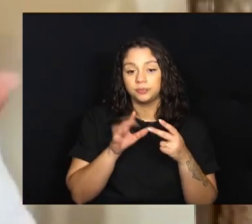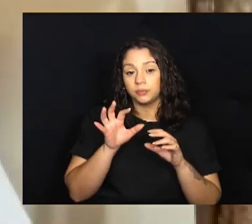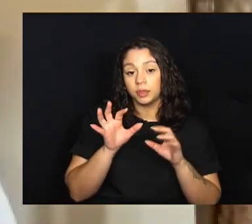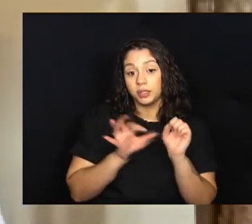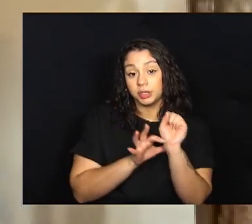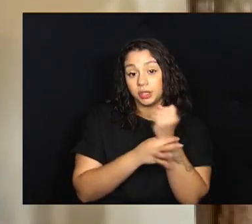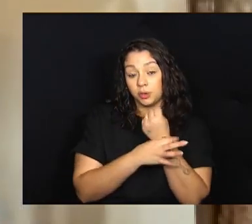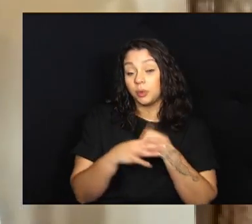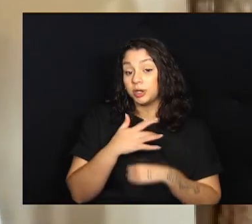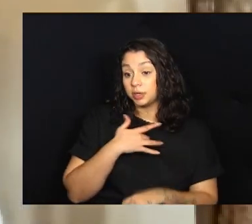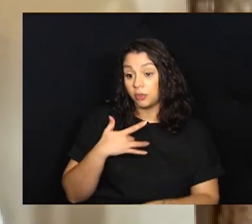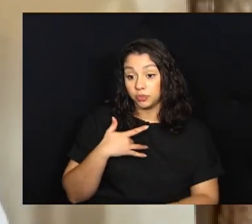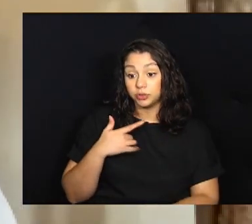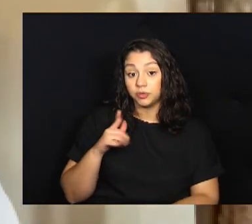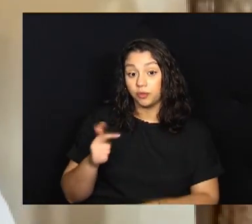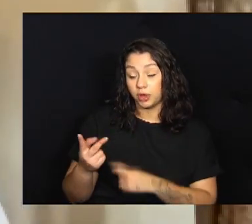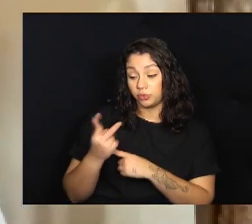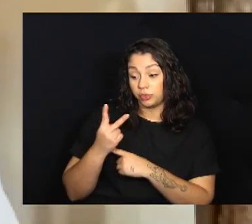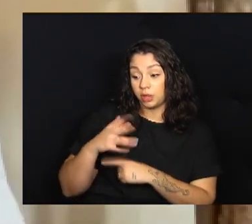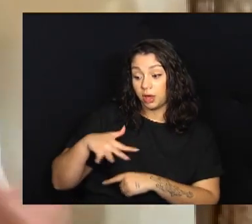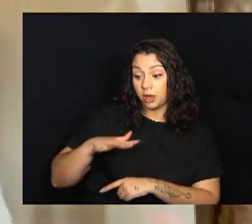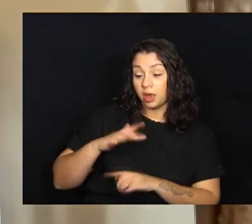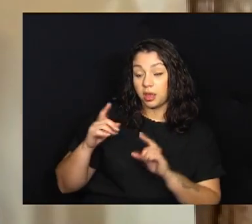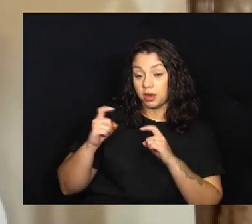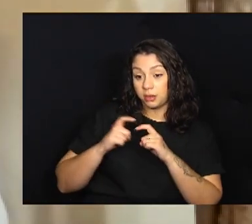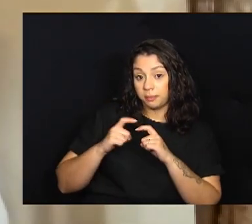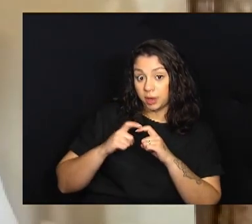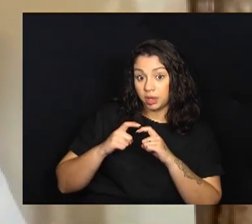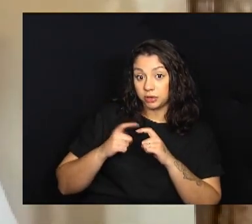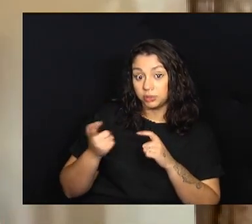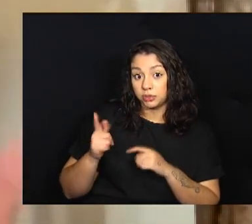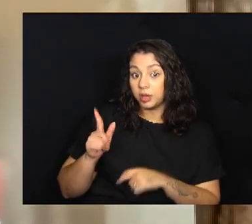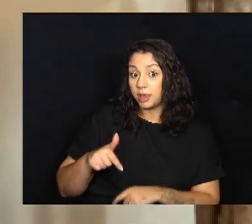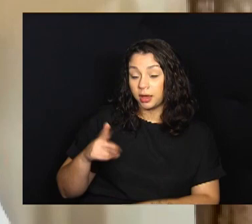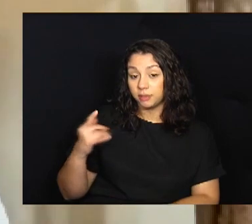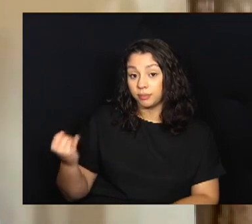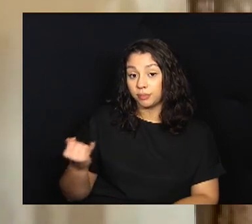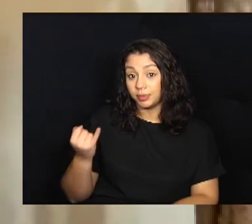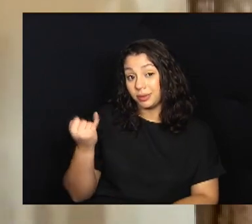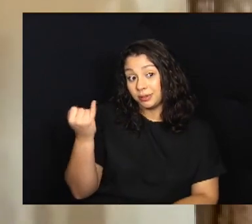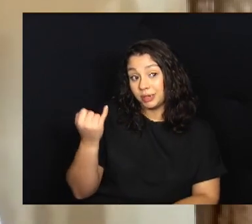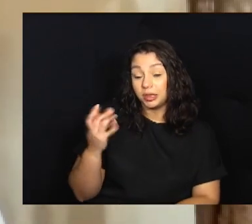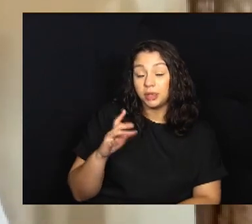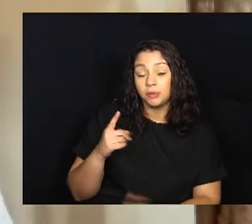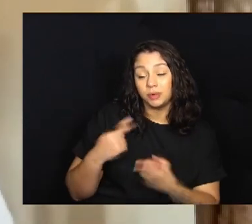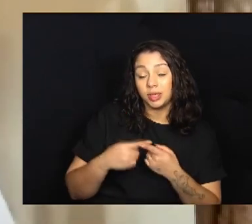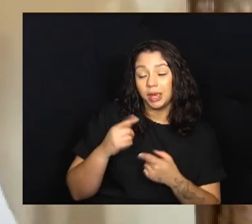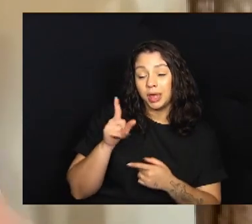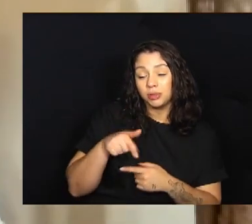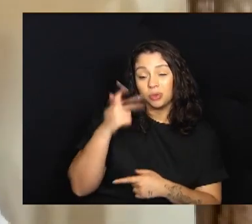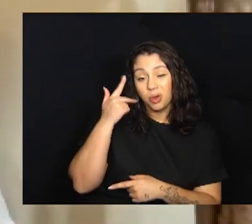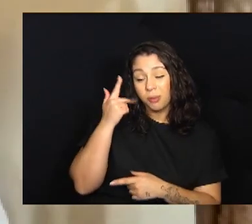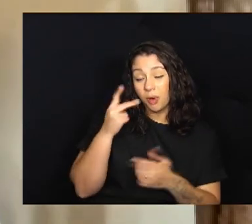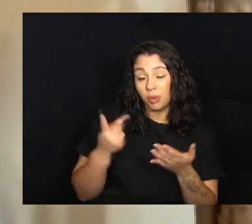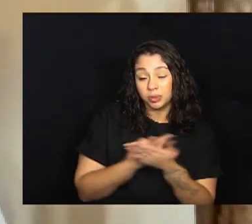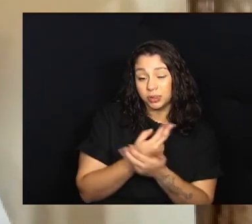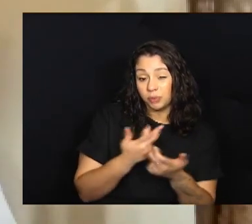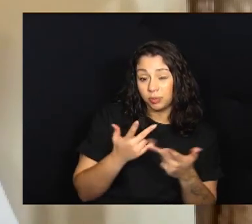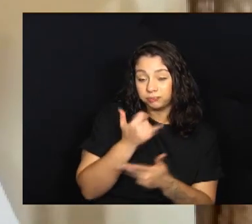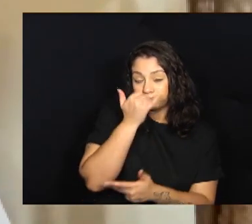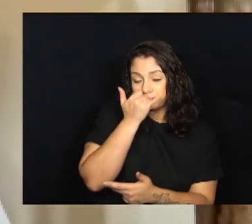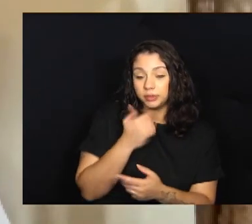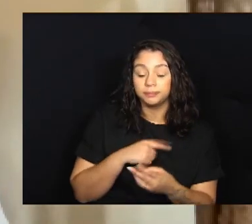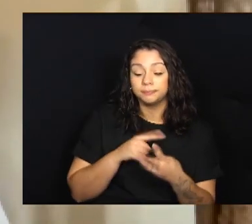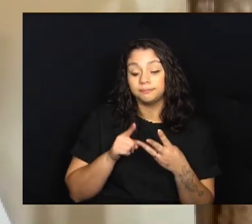saúde, vai te ajudar com os cuidados médicos, e é super normal acontecer alguma coisa ao longo da vida. E a reserva de